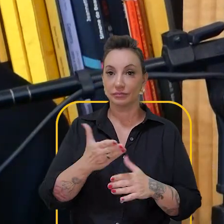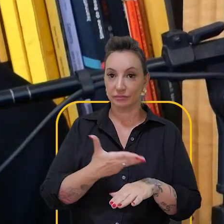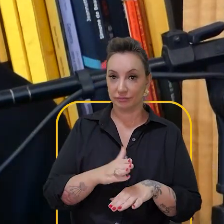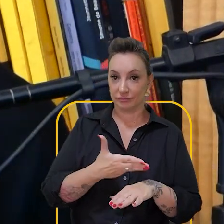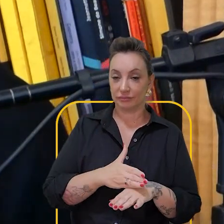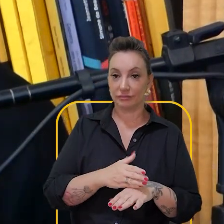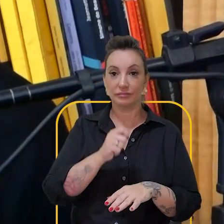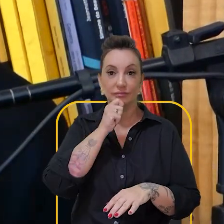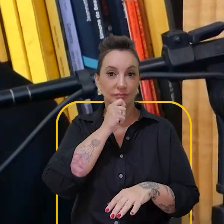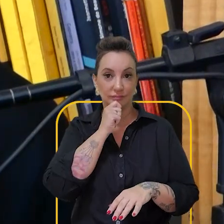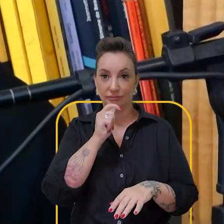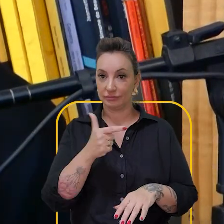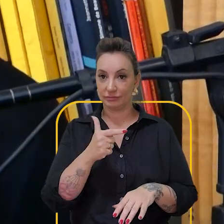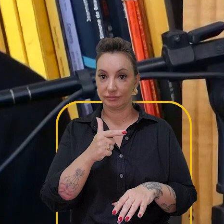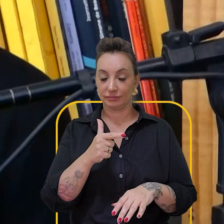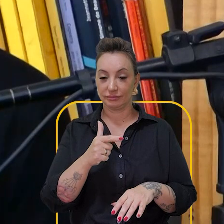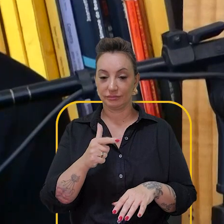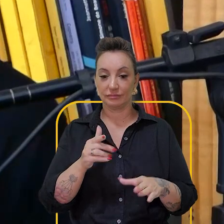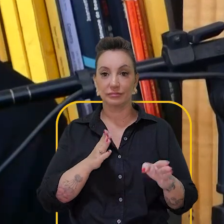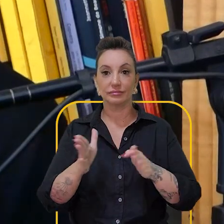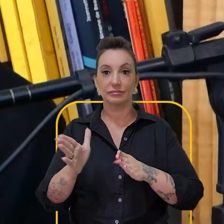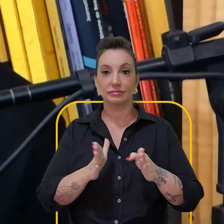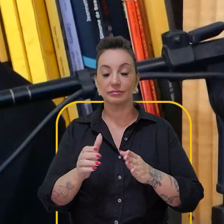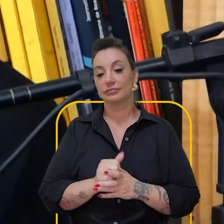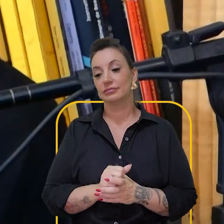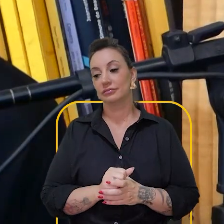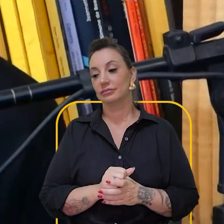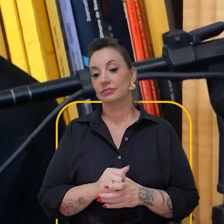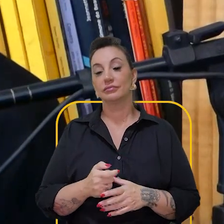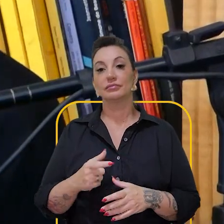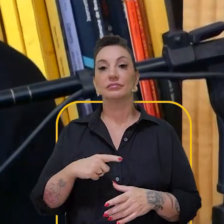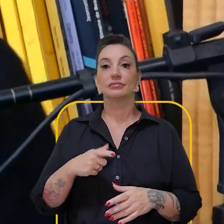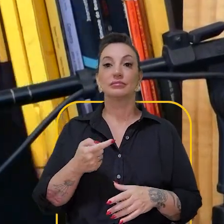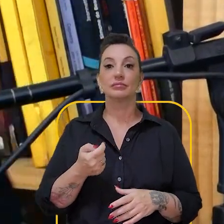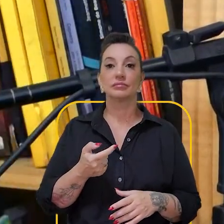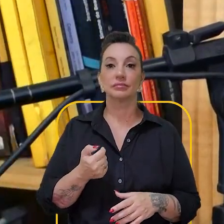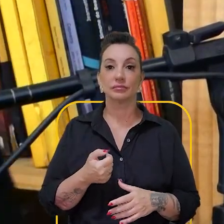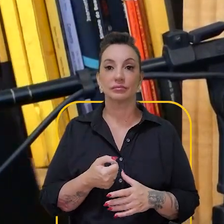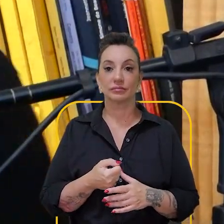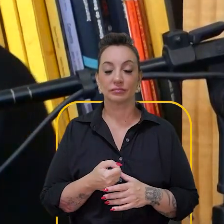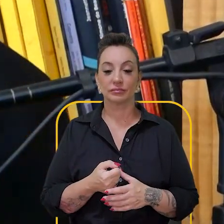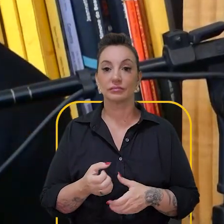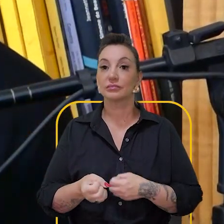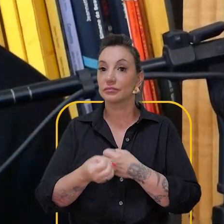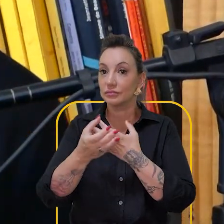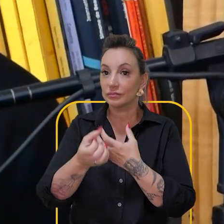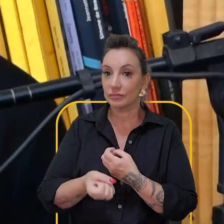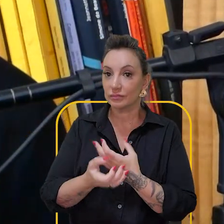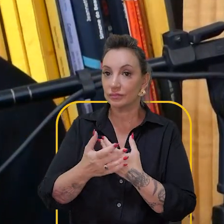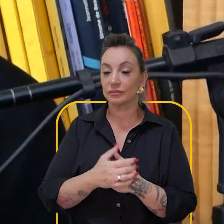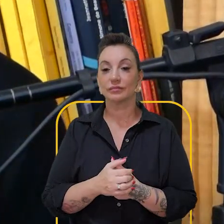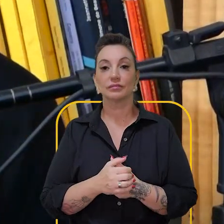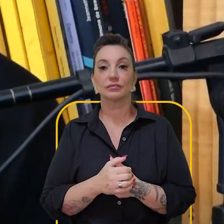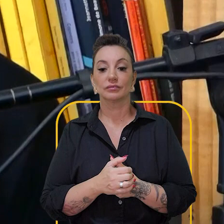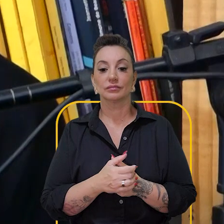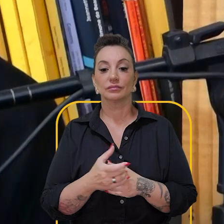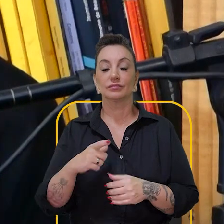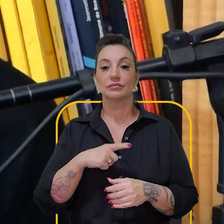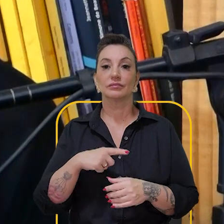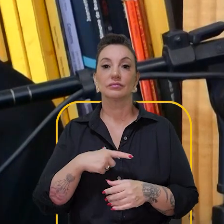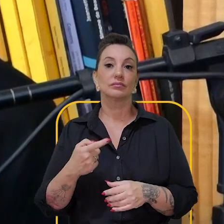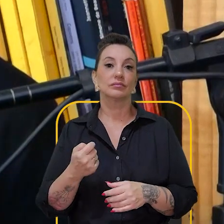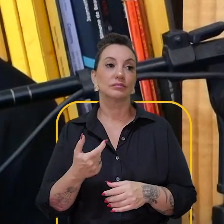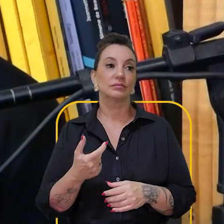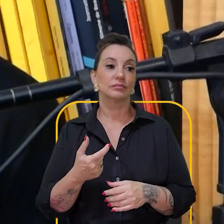comecei treinar a gente não tinha esse acesso a gente tinha pouquíssima informação a gente tinha